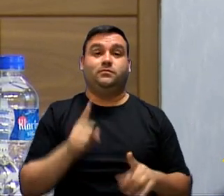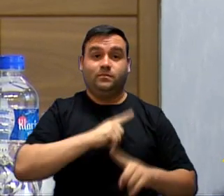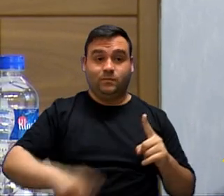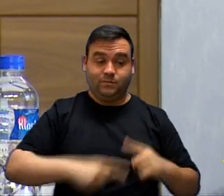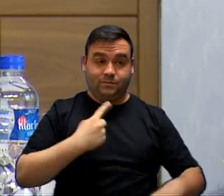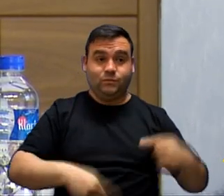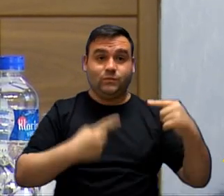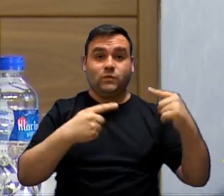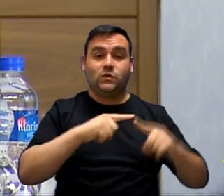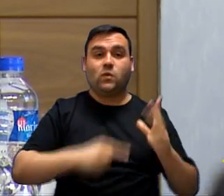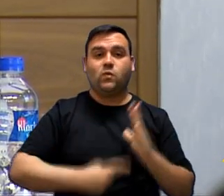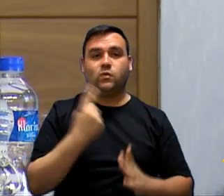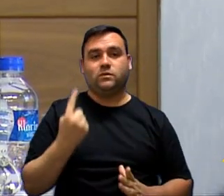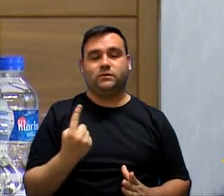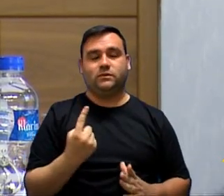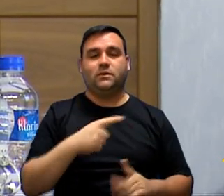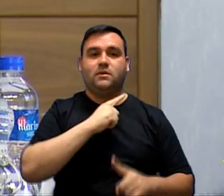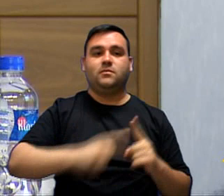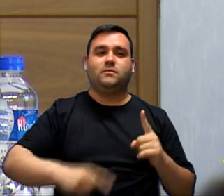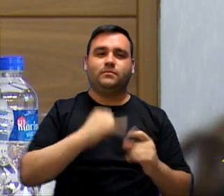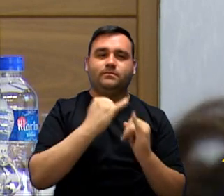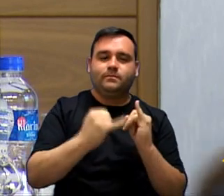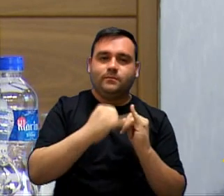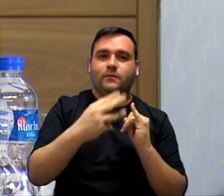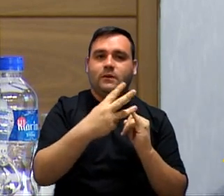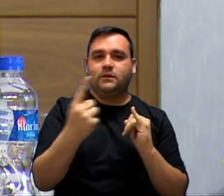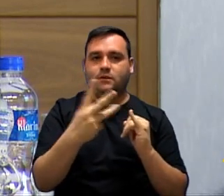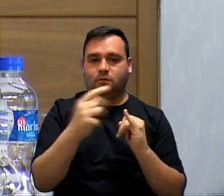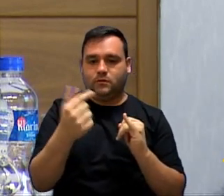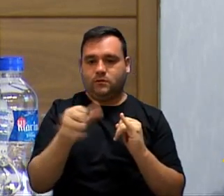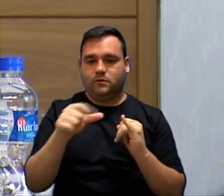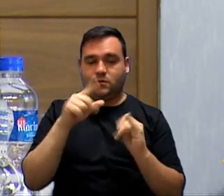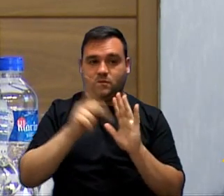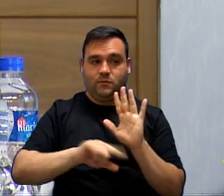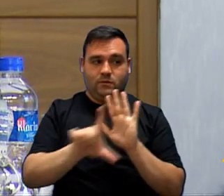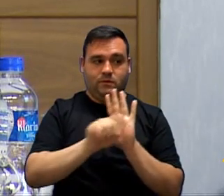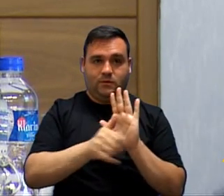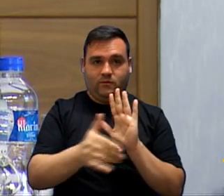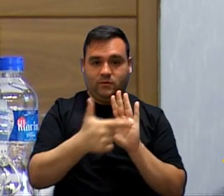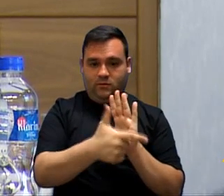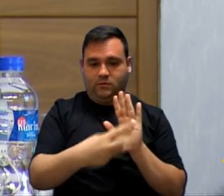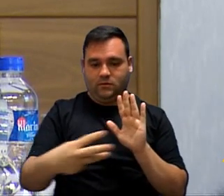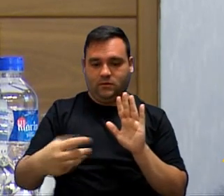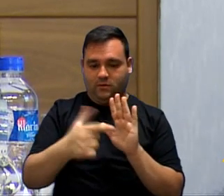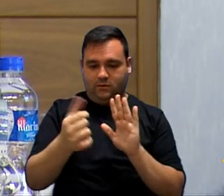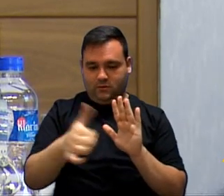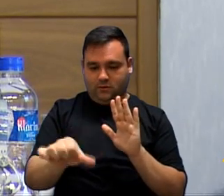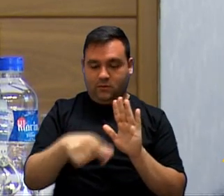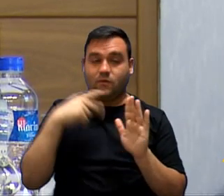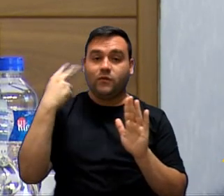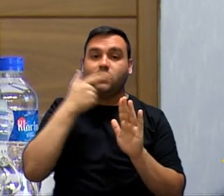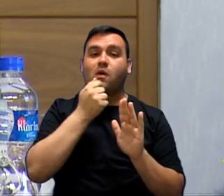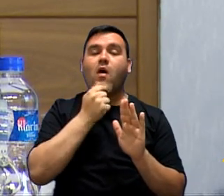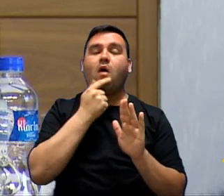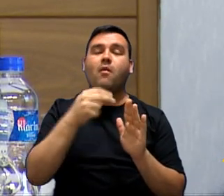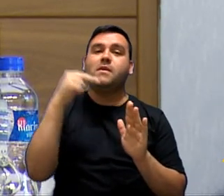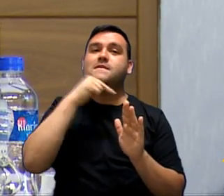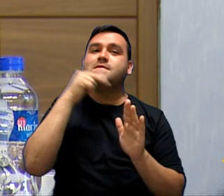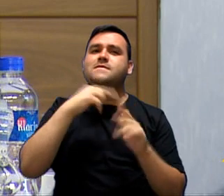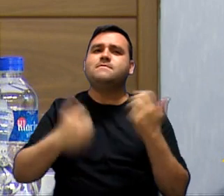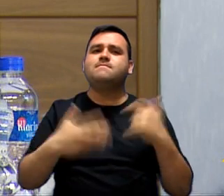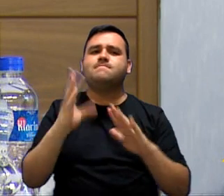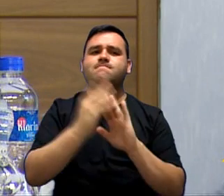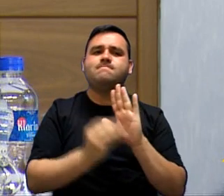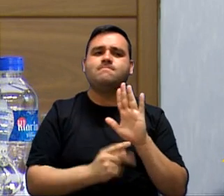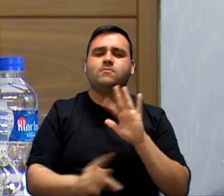Veto, discussão única. Veto parcial 31/2019 ao projeto de lei 233/2019 do vereador Anselmo Rolim Neto, institui